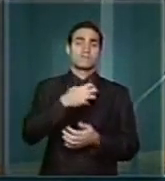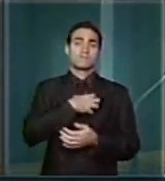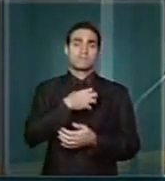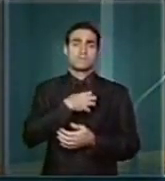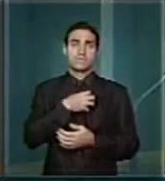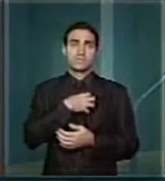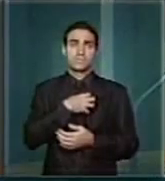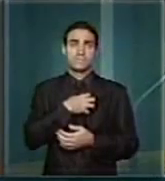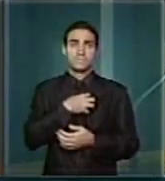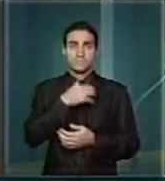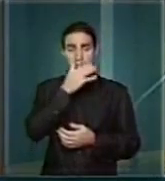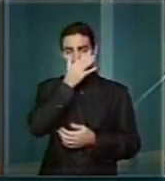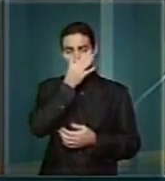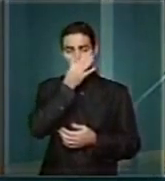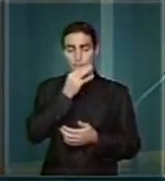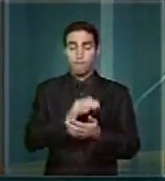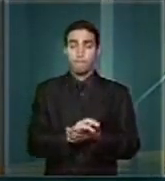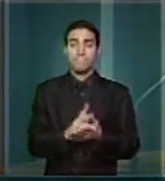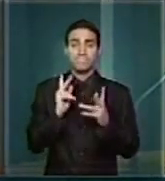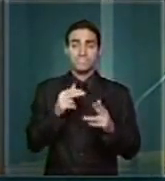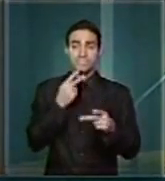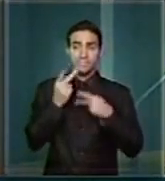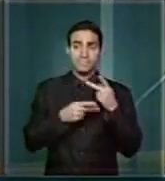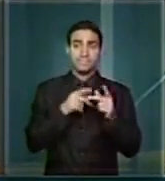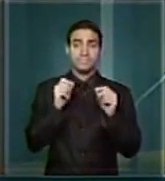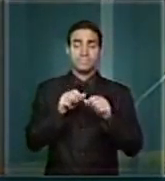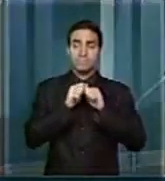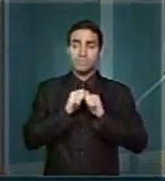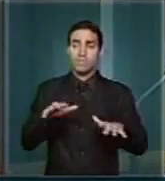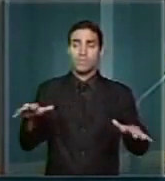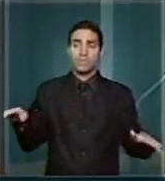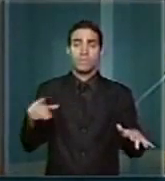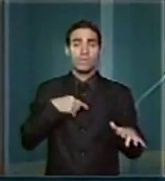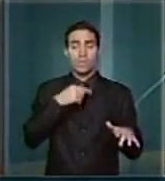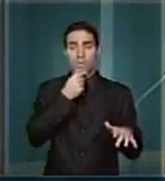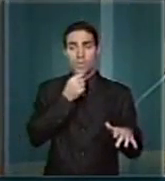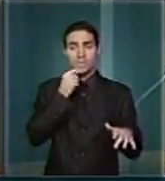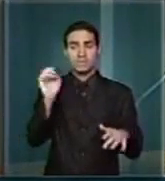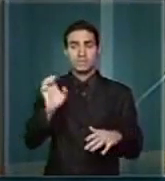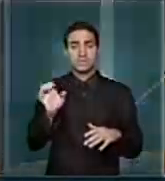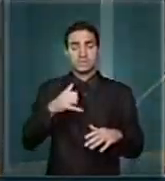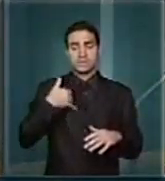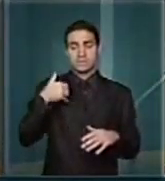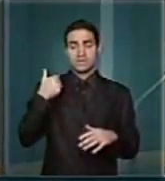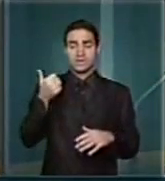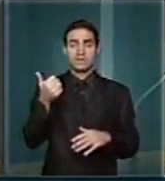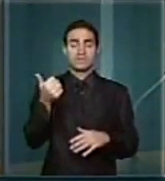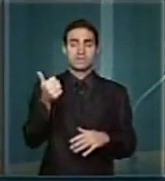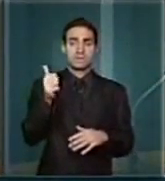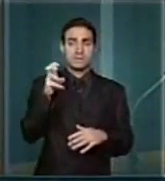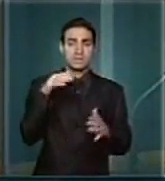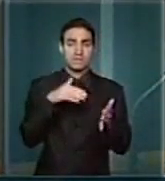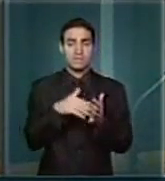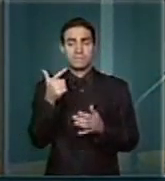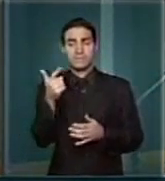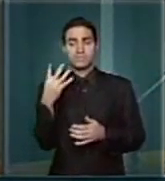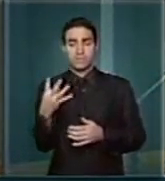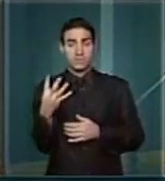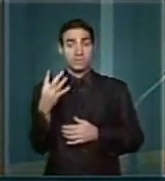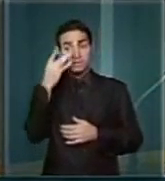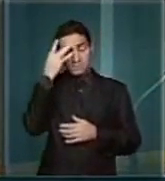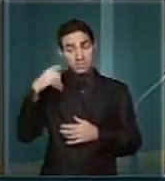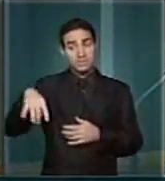é, conforme disse no começo, o aumento da contaminação em rapazes gays entre 15 e 24 anos. Essas